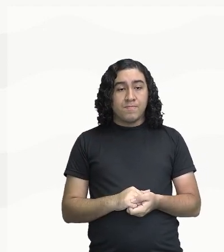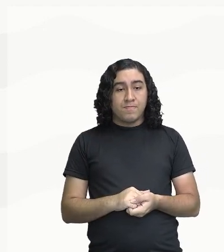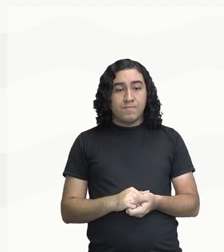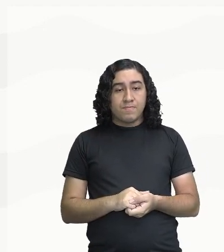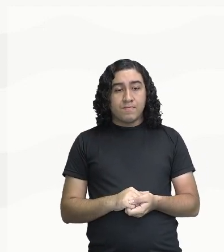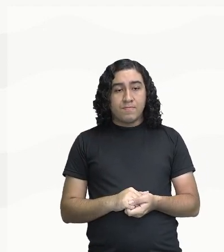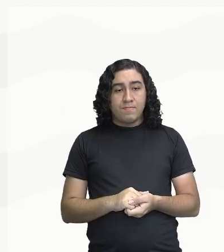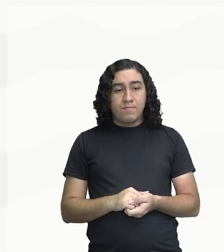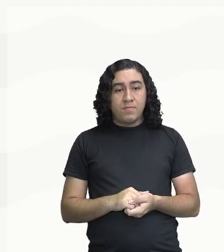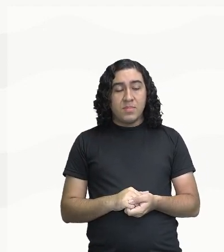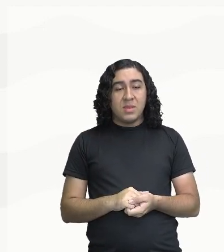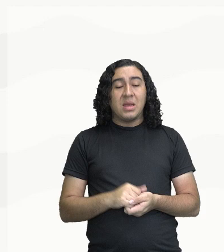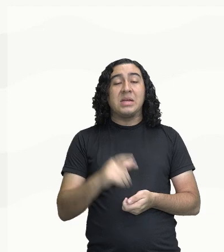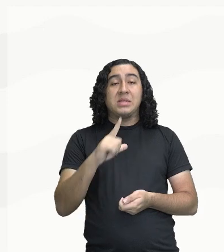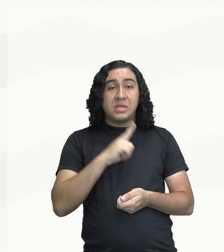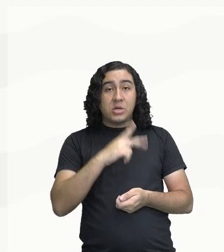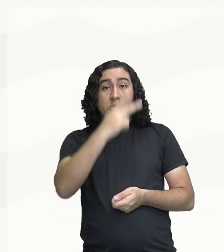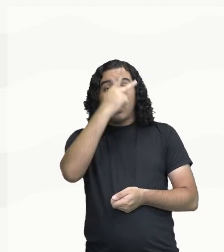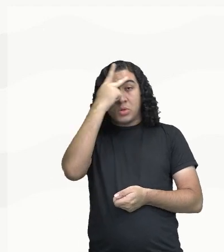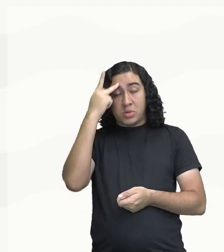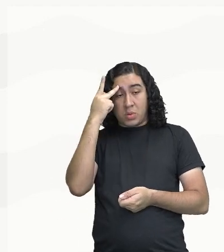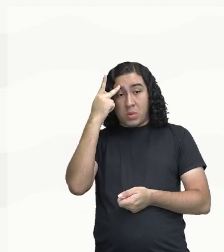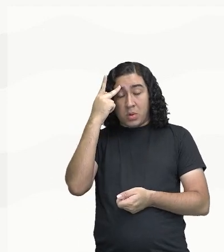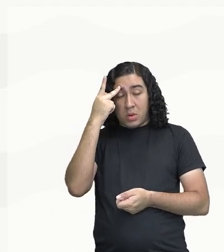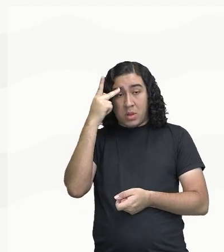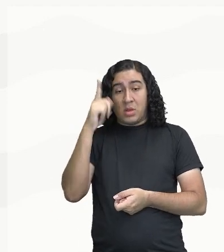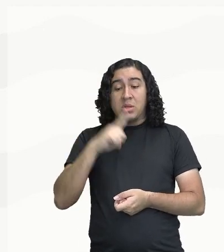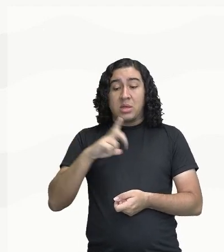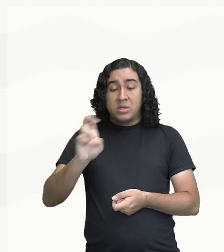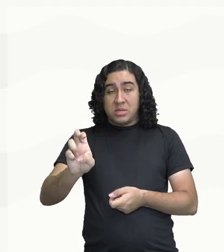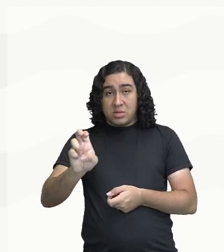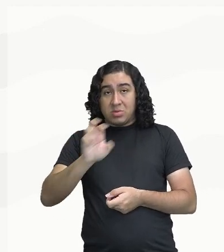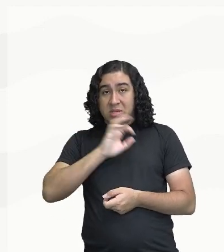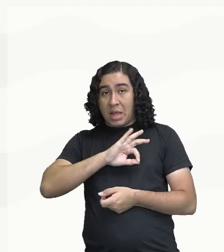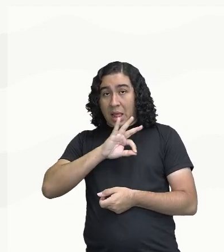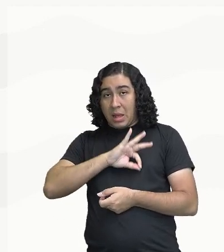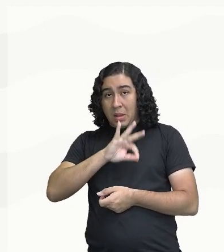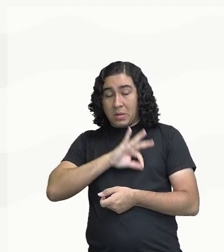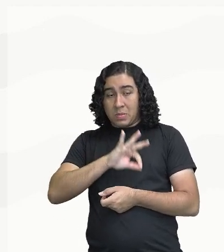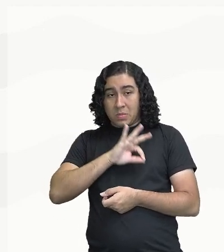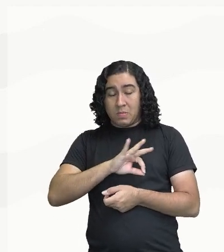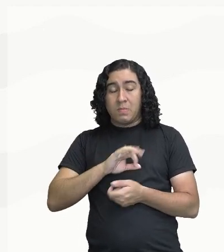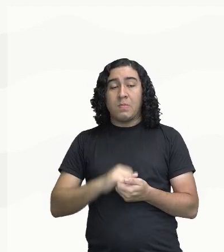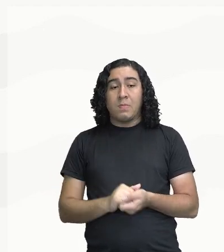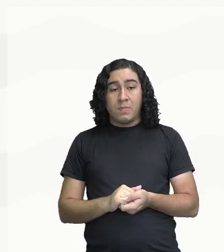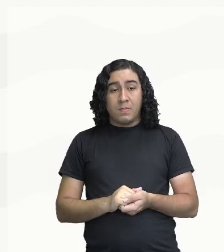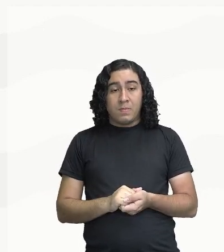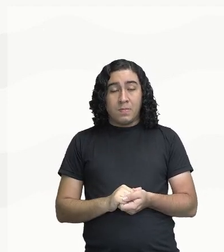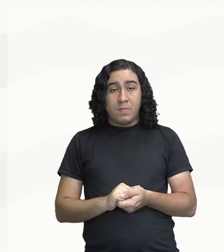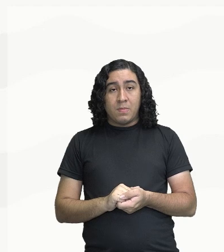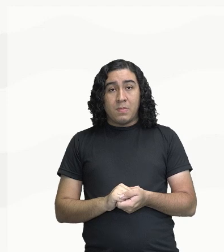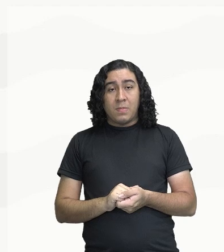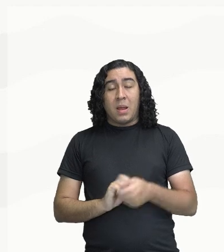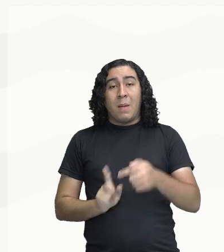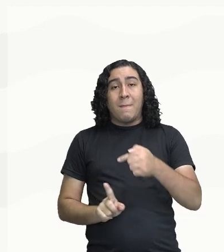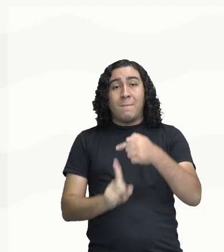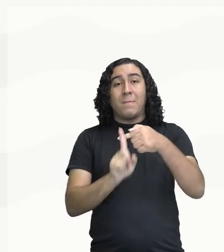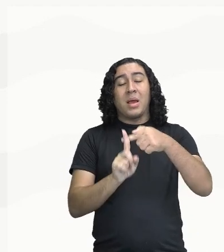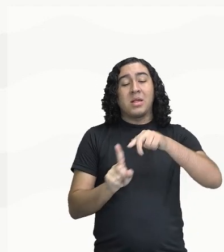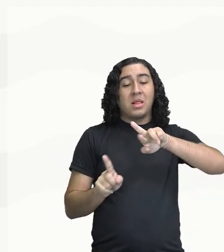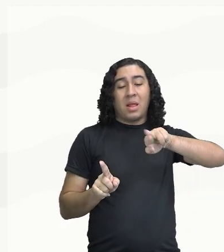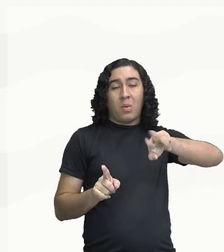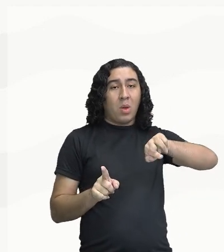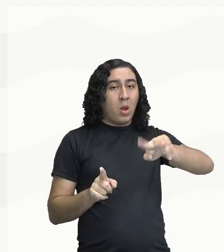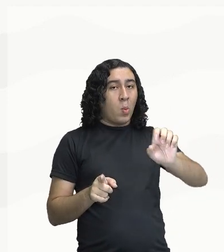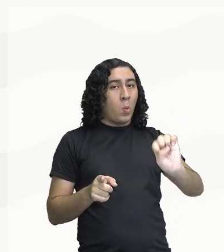inclui as pessoas que têm 5 salários mínimos, mas não inclui as pessoas que